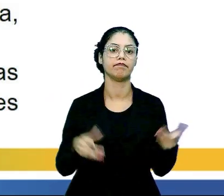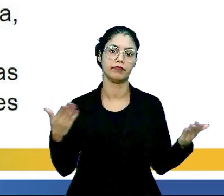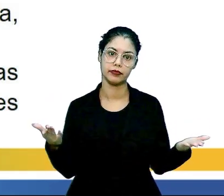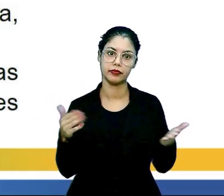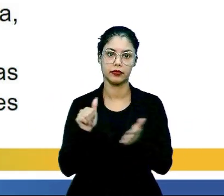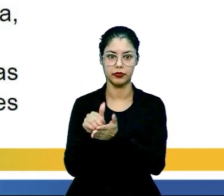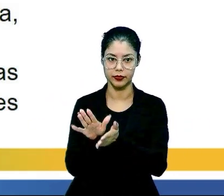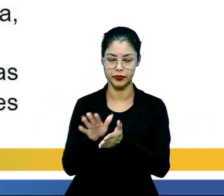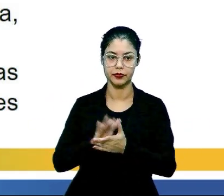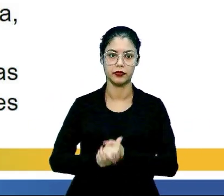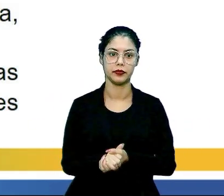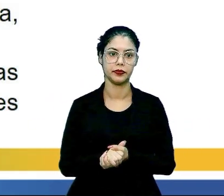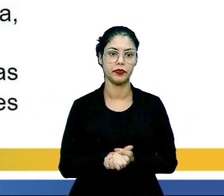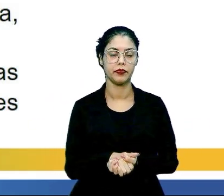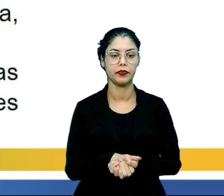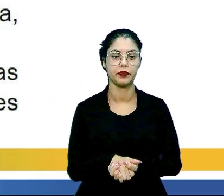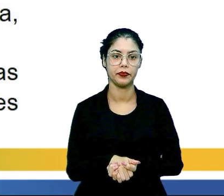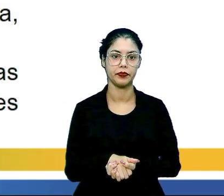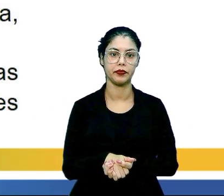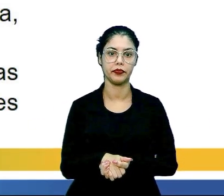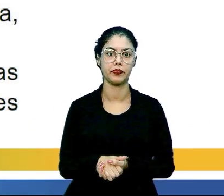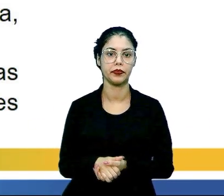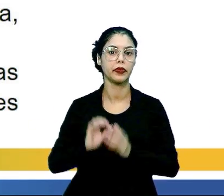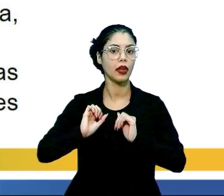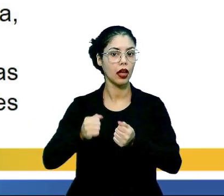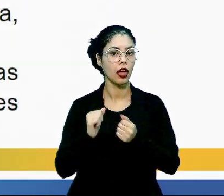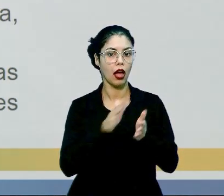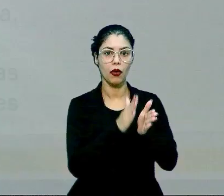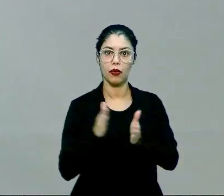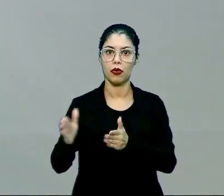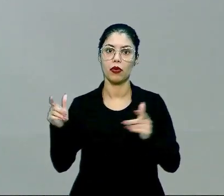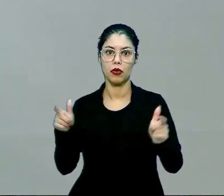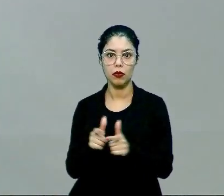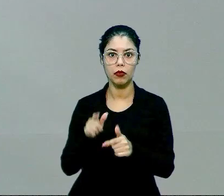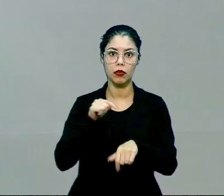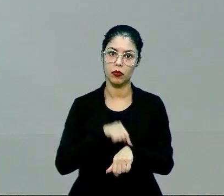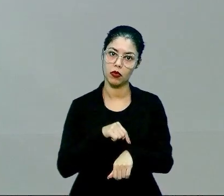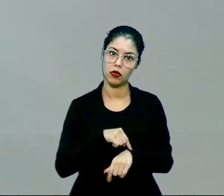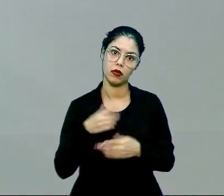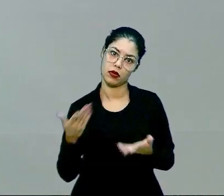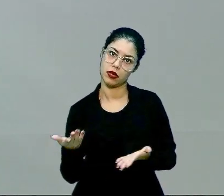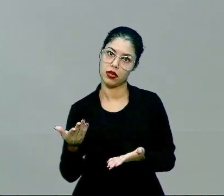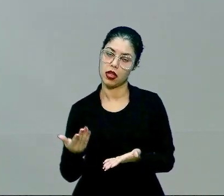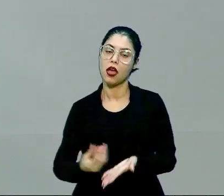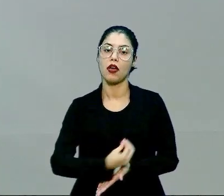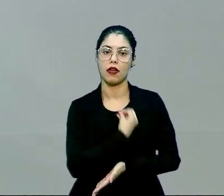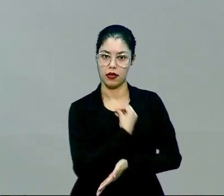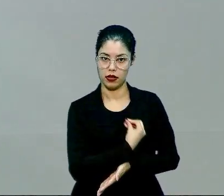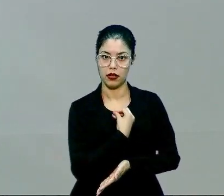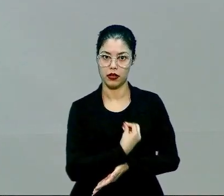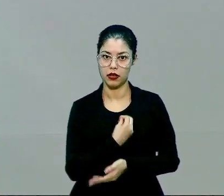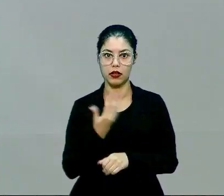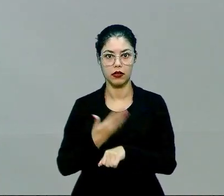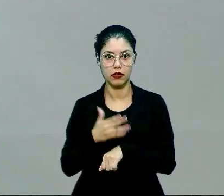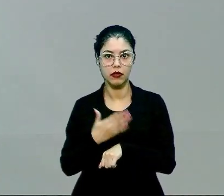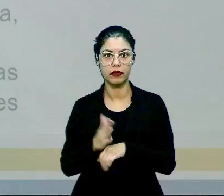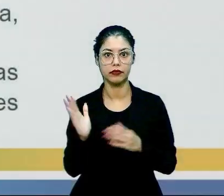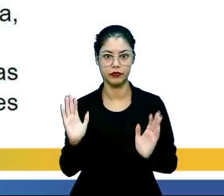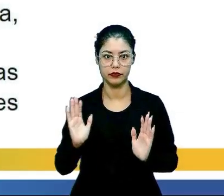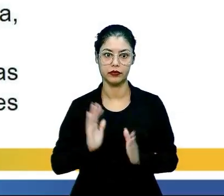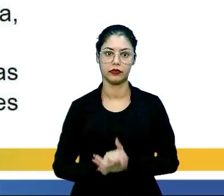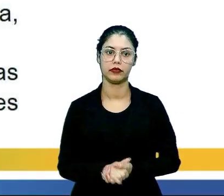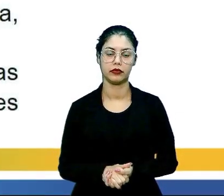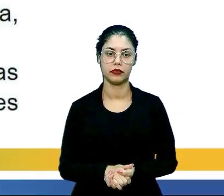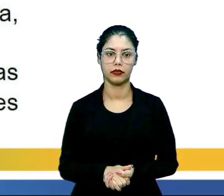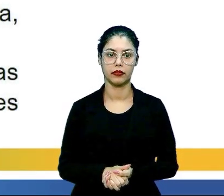gente descartaria essa opção. Pode ser exercitado por períodos de curto tempo? Eu preciso vivenciar aquela prática. Então,